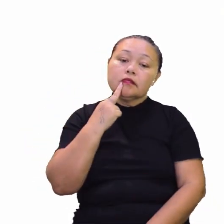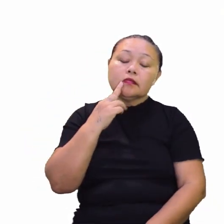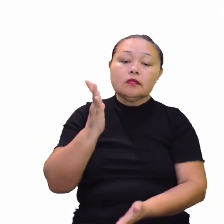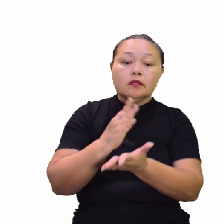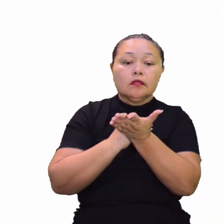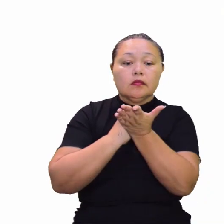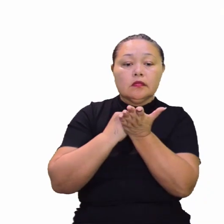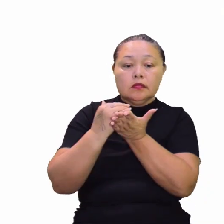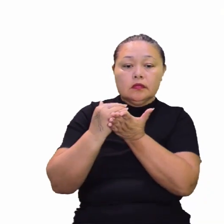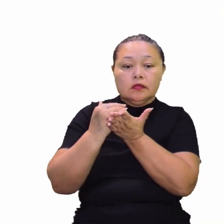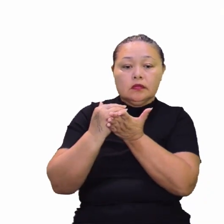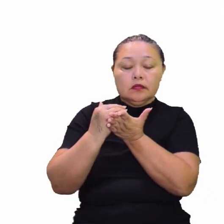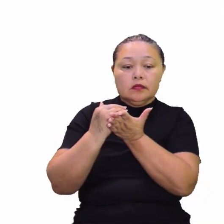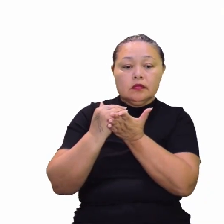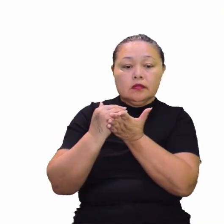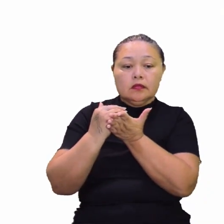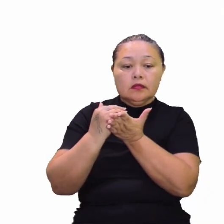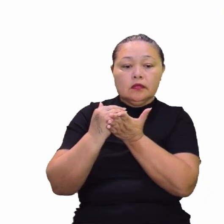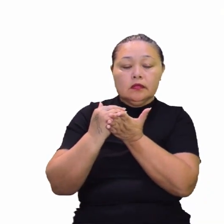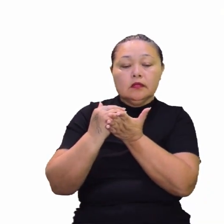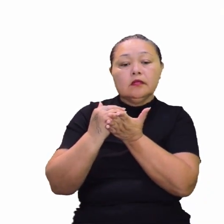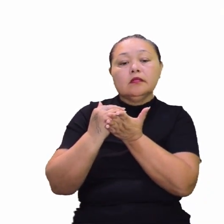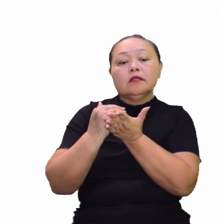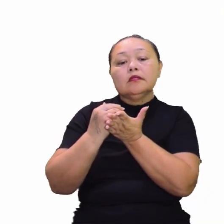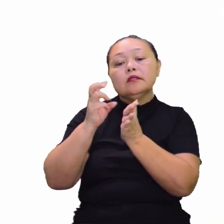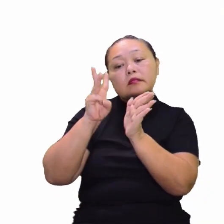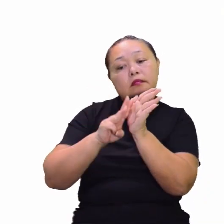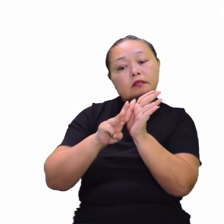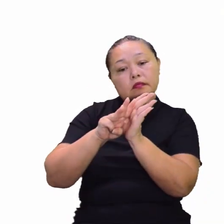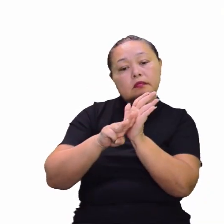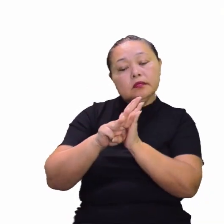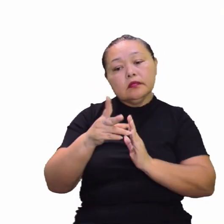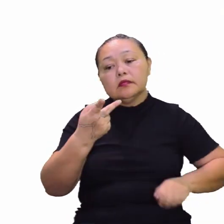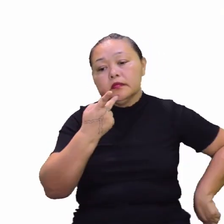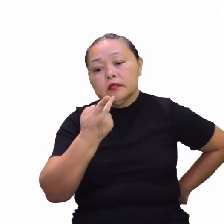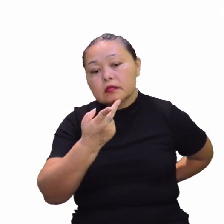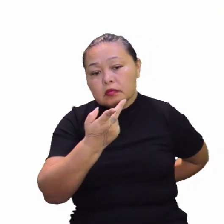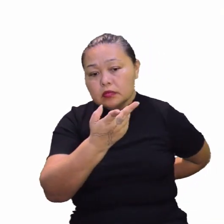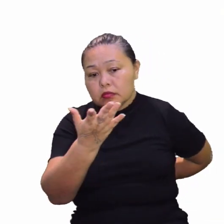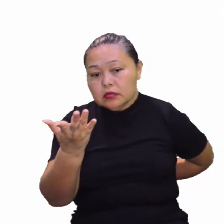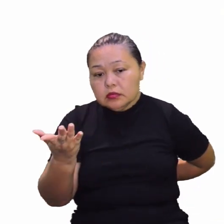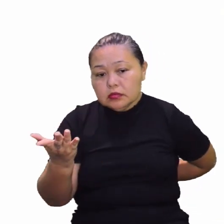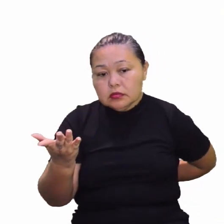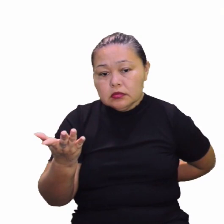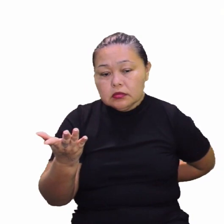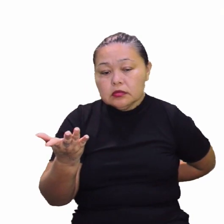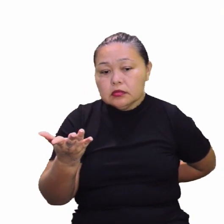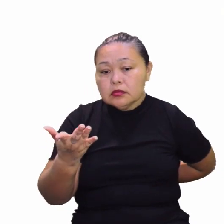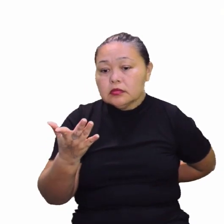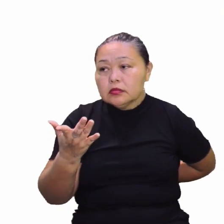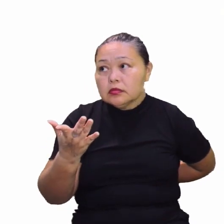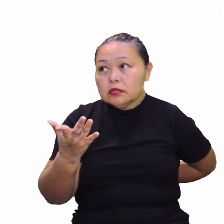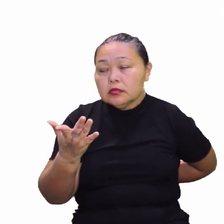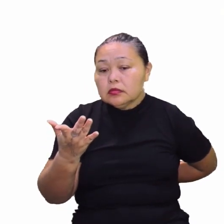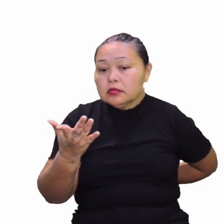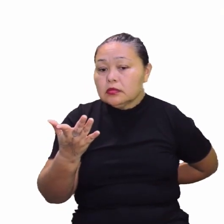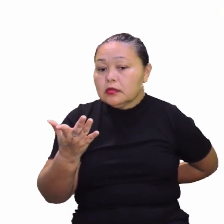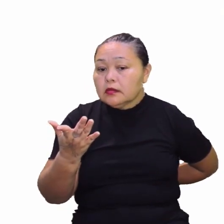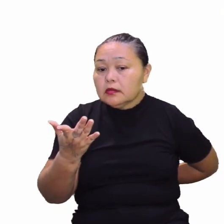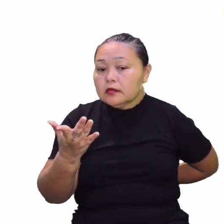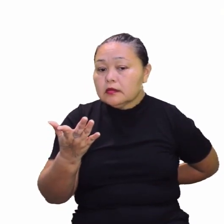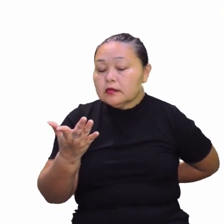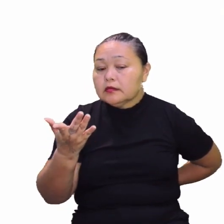Vamos começar aqui pela bacia do Rio Madeira, que eu falei para vocês, que essa bacia a gente vai encontrar aqui o nosso